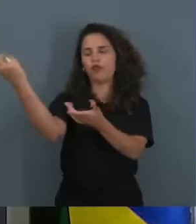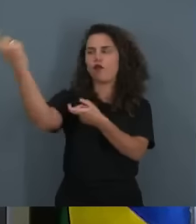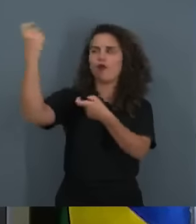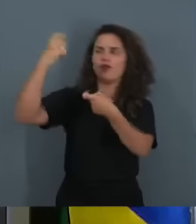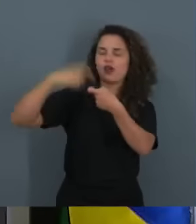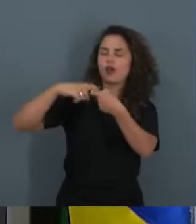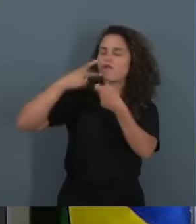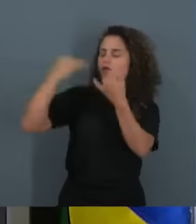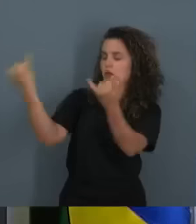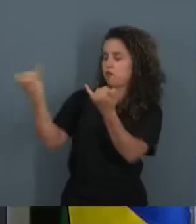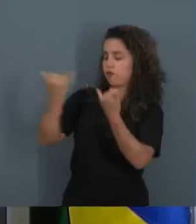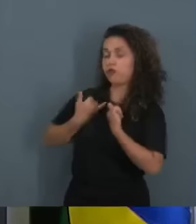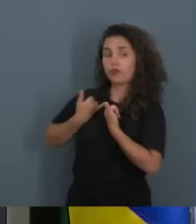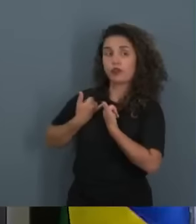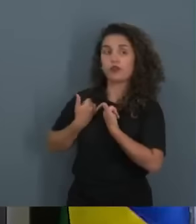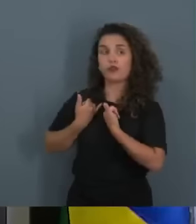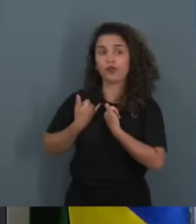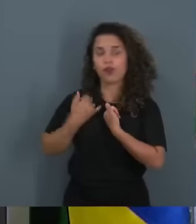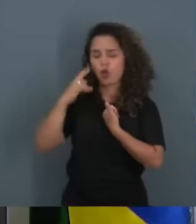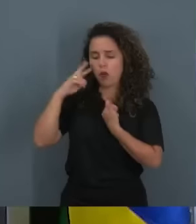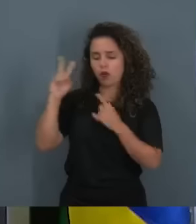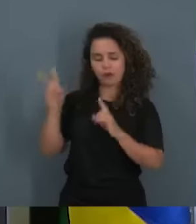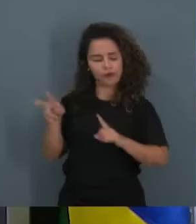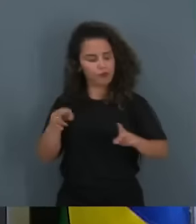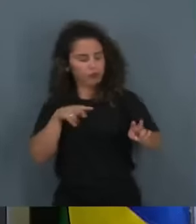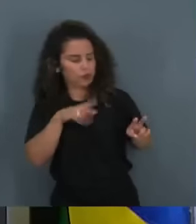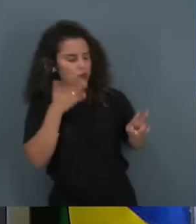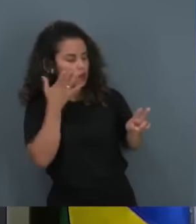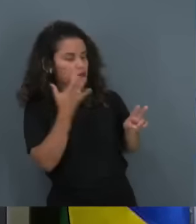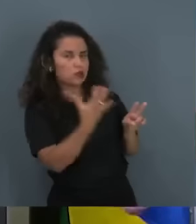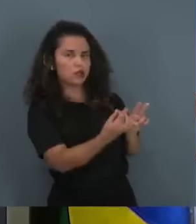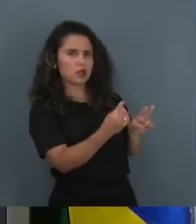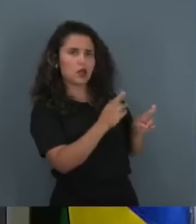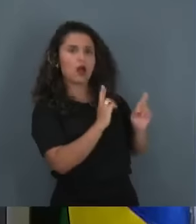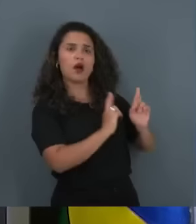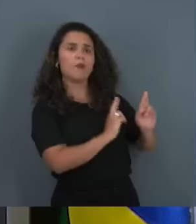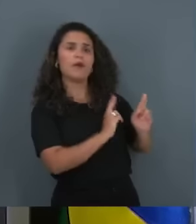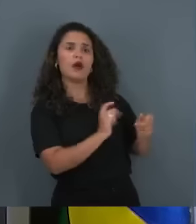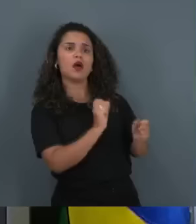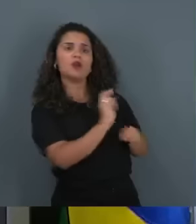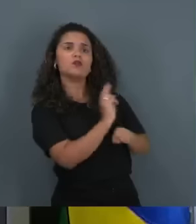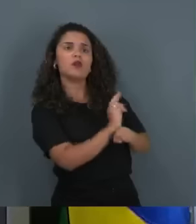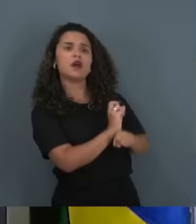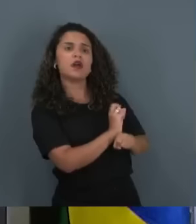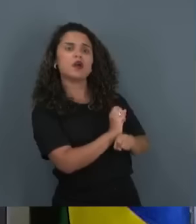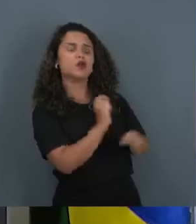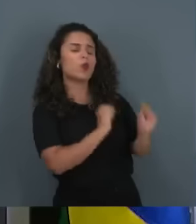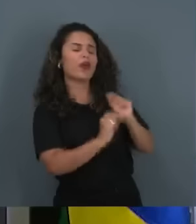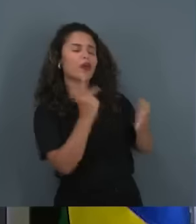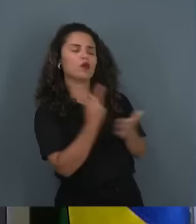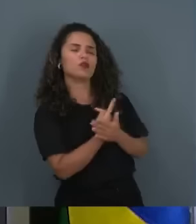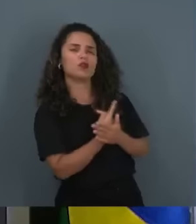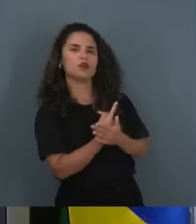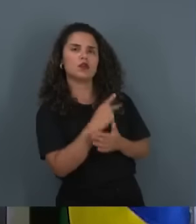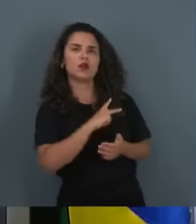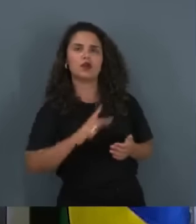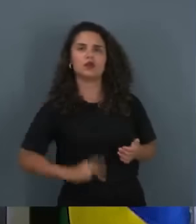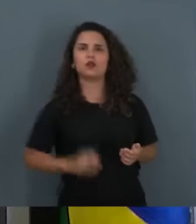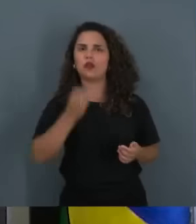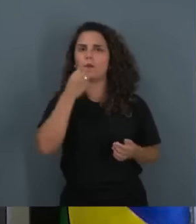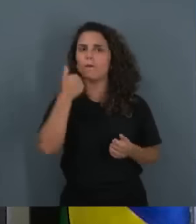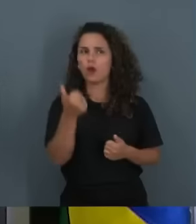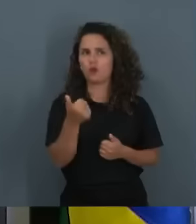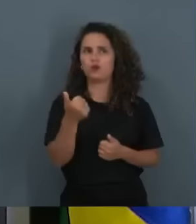aqui. Olhem aqui, vocês estão esperando o quê? Porque, presidente, o senhor está sendo muito